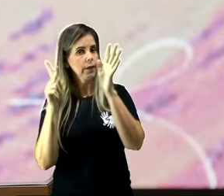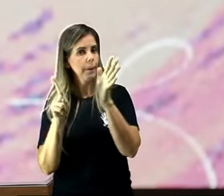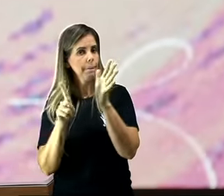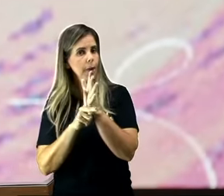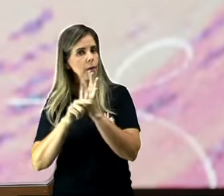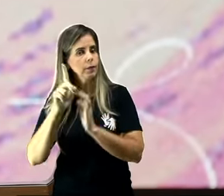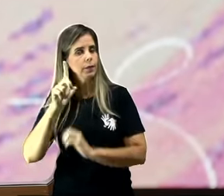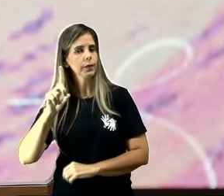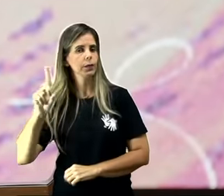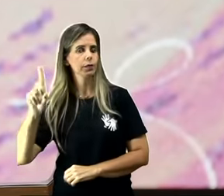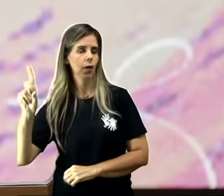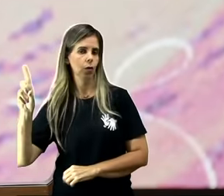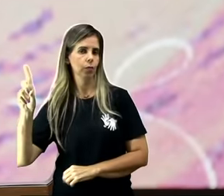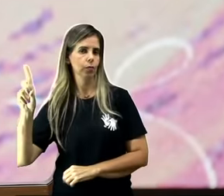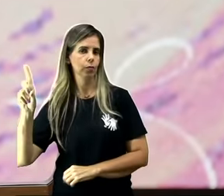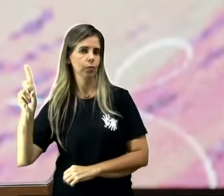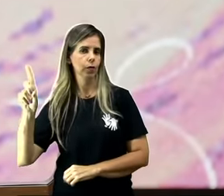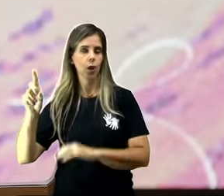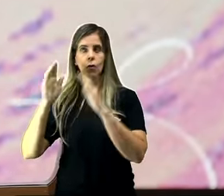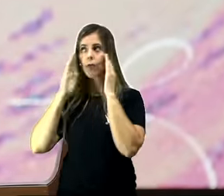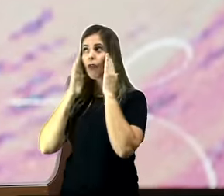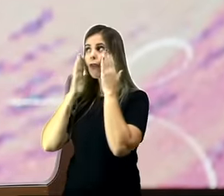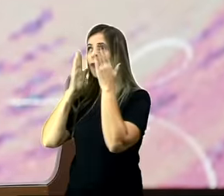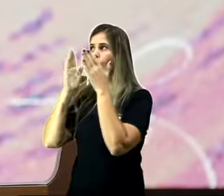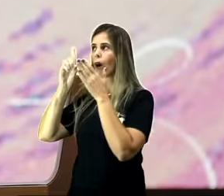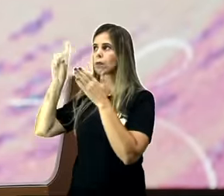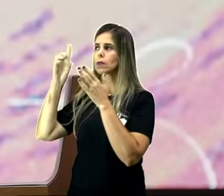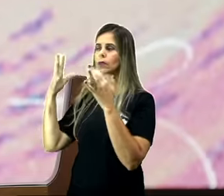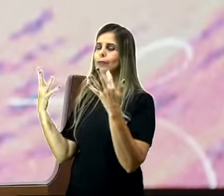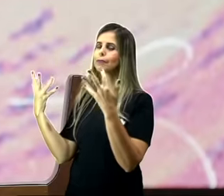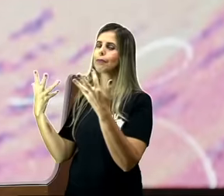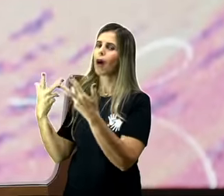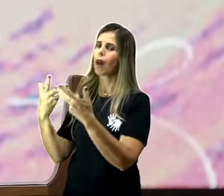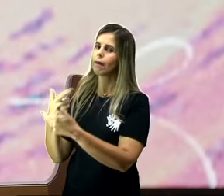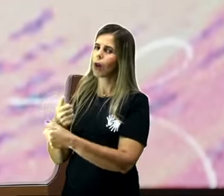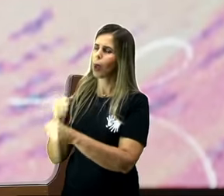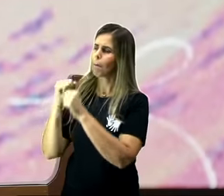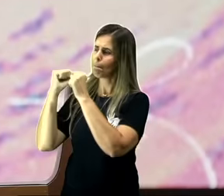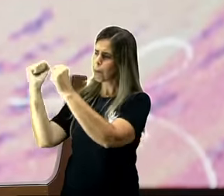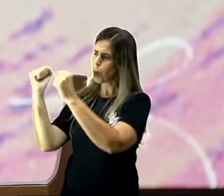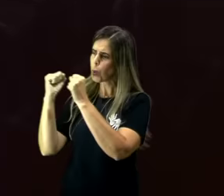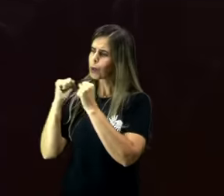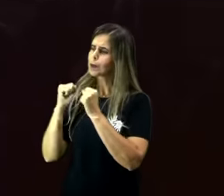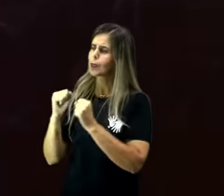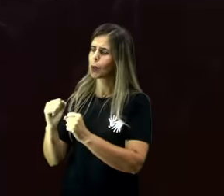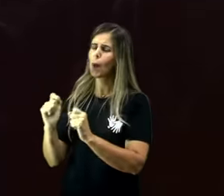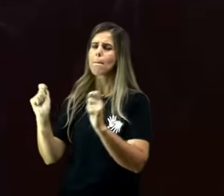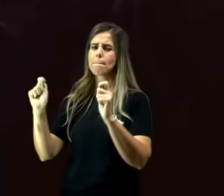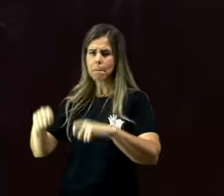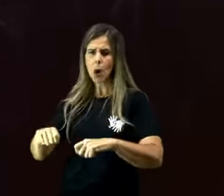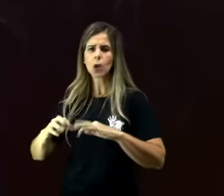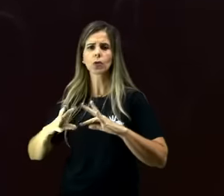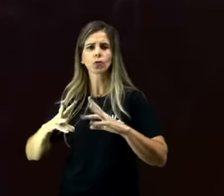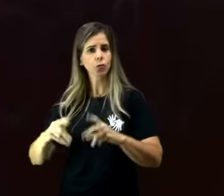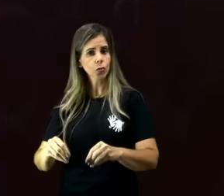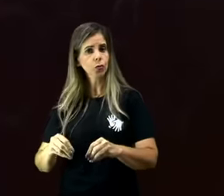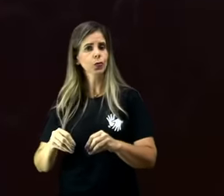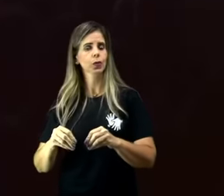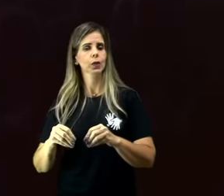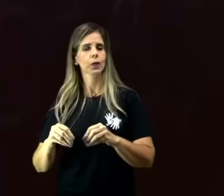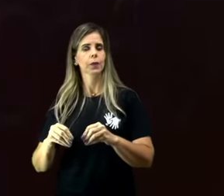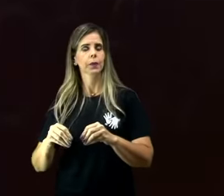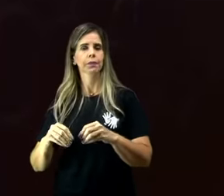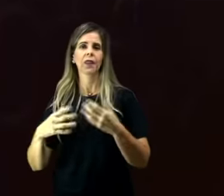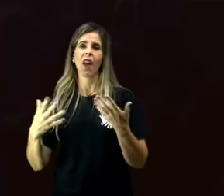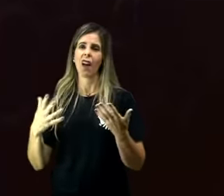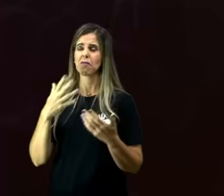Deus poderoso, maravilhoso, digno, grande, poderoso, capaz de qualquer coisa. Quem está ouvindo o que eu estou falando? Rapaz, quando você começa a ver Deus